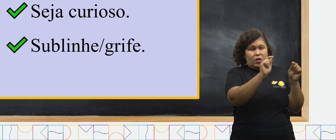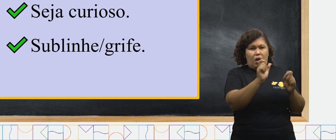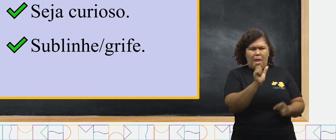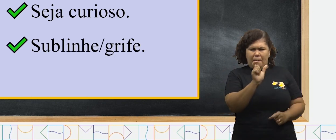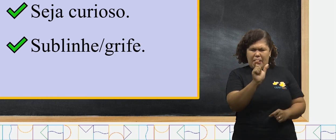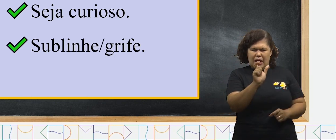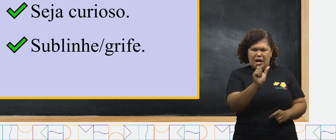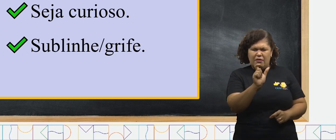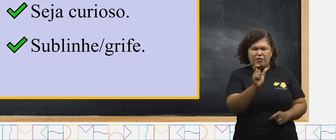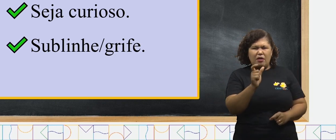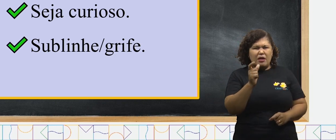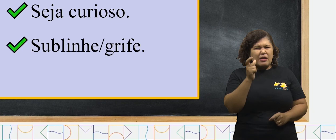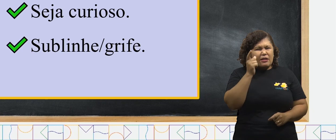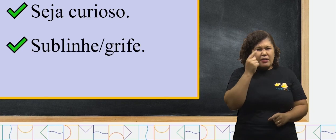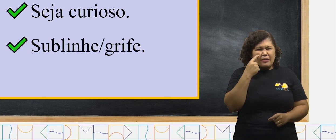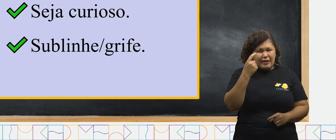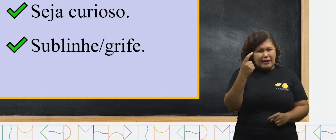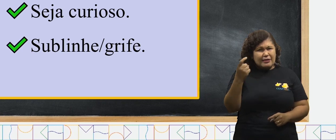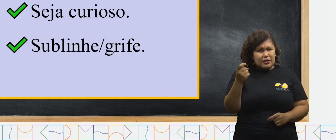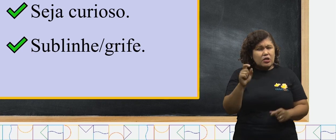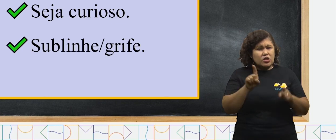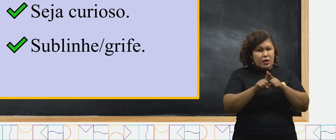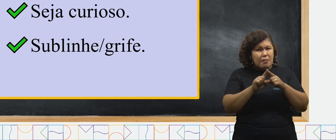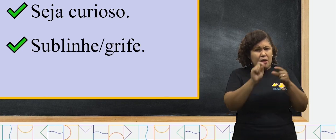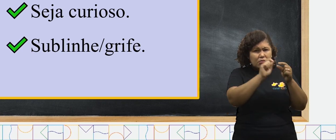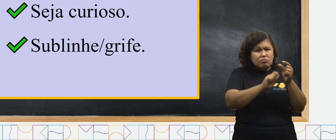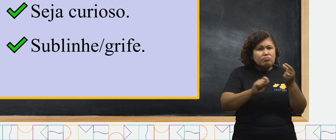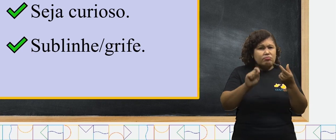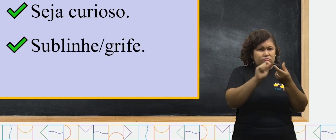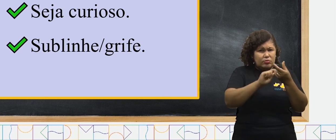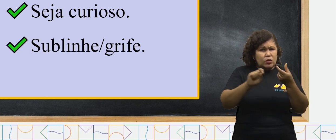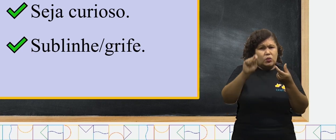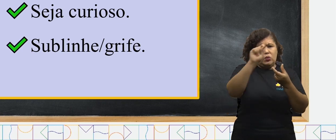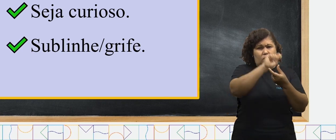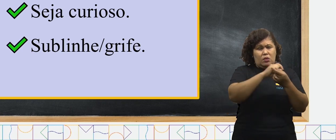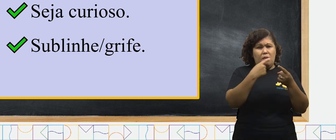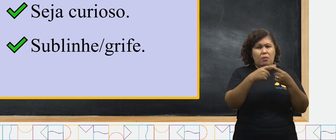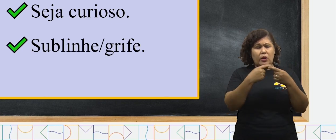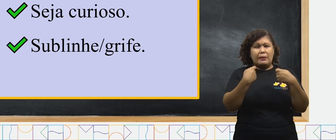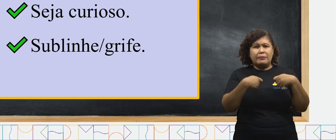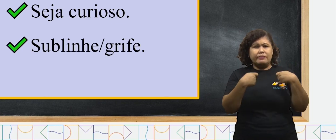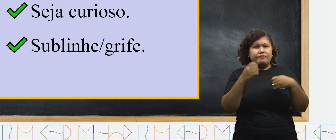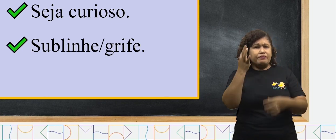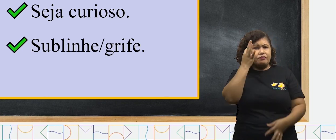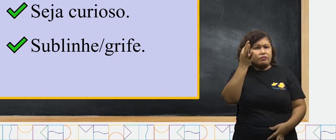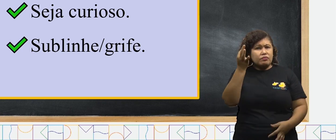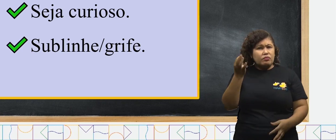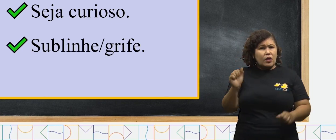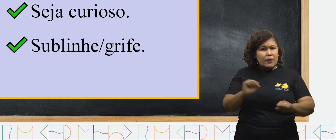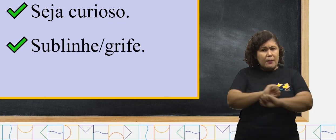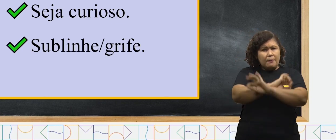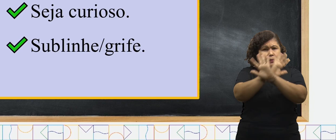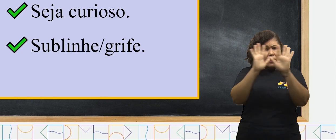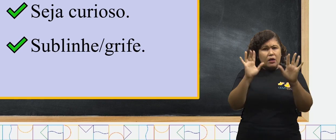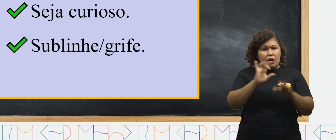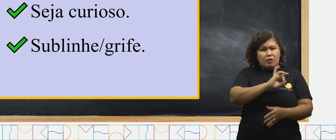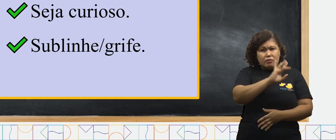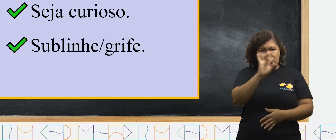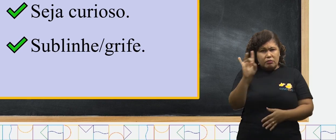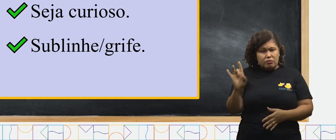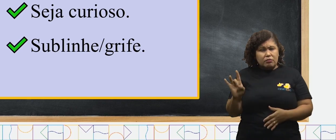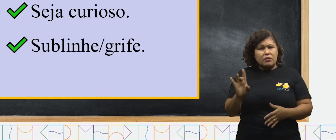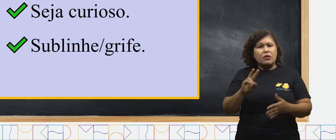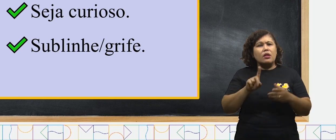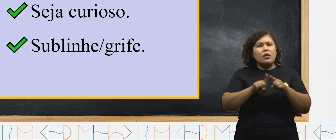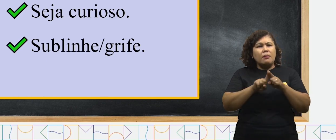a atenção? Grife esta palavra. Isso é necessário para que você compreenda cada vez